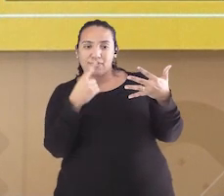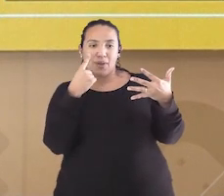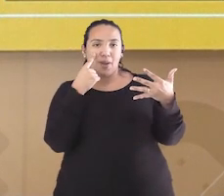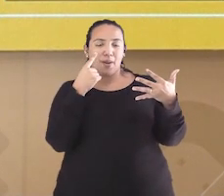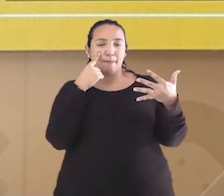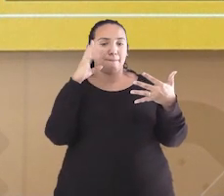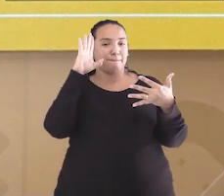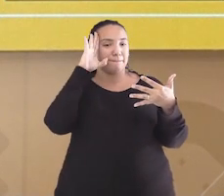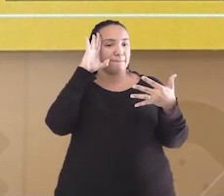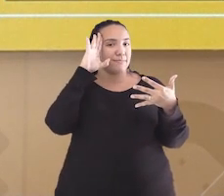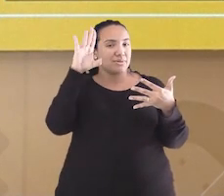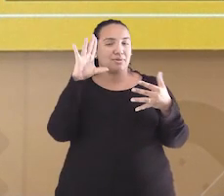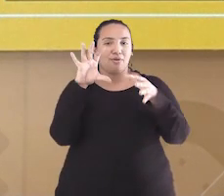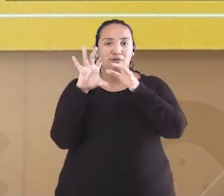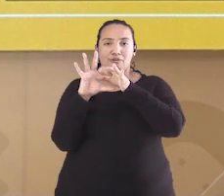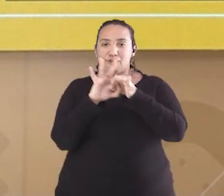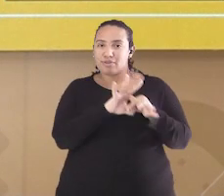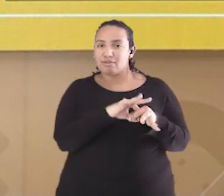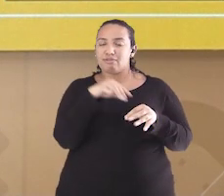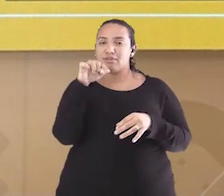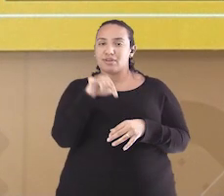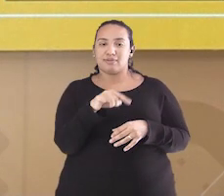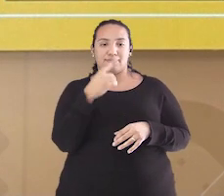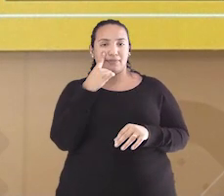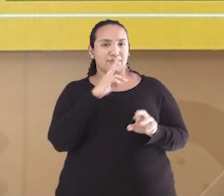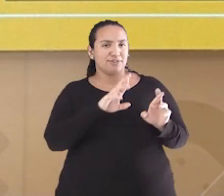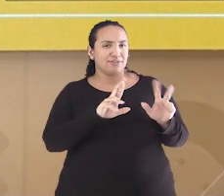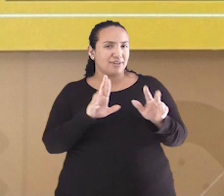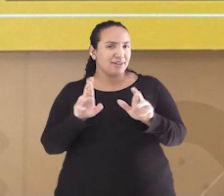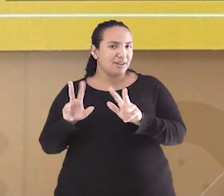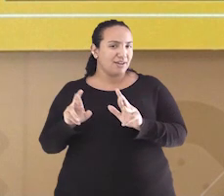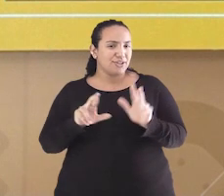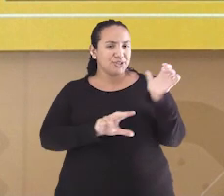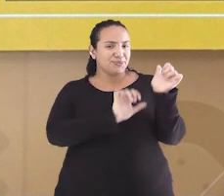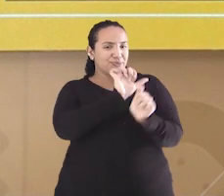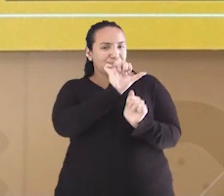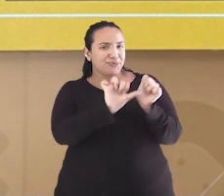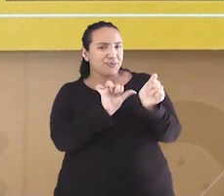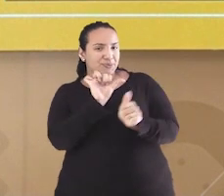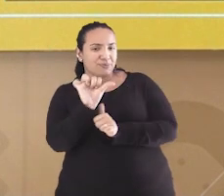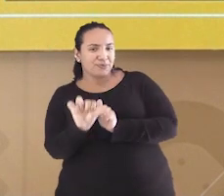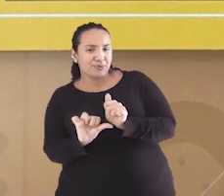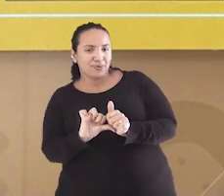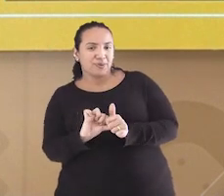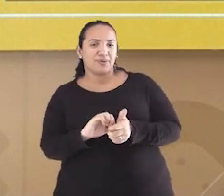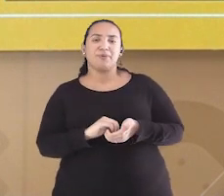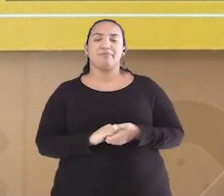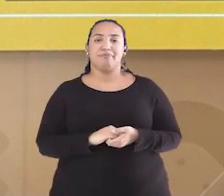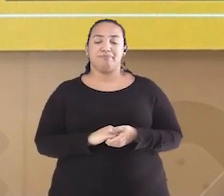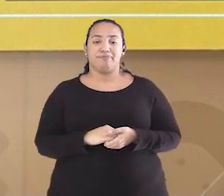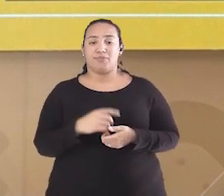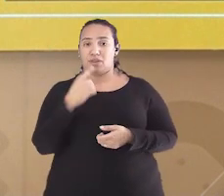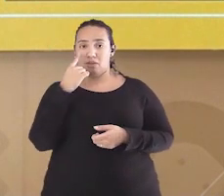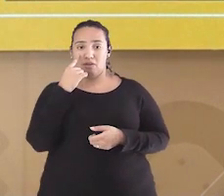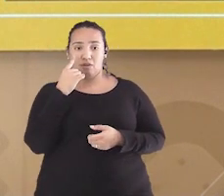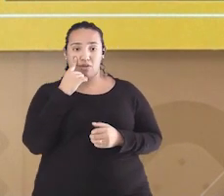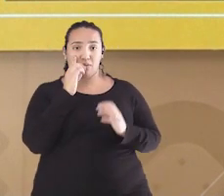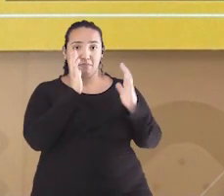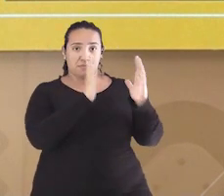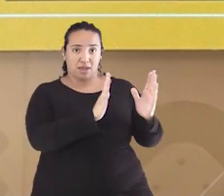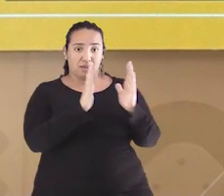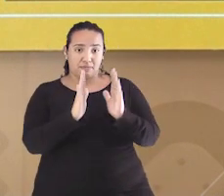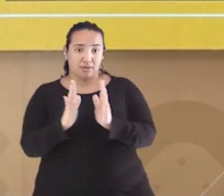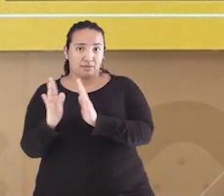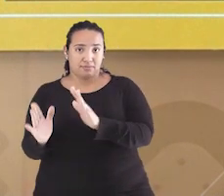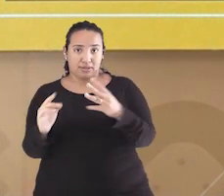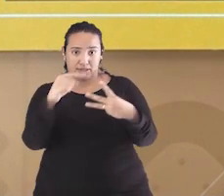canal e principalmente o contexto são diferentes? Eles foram sendo modificados? Olhem só, nas 3 situações,